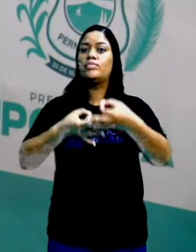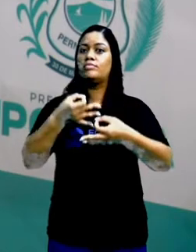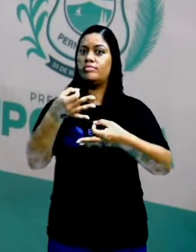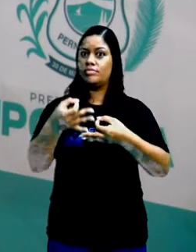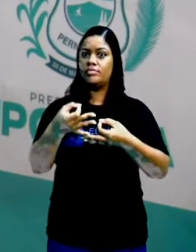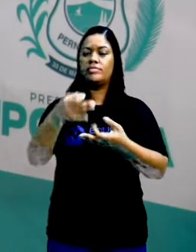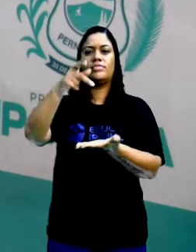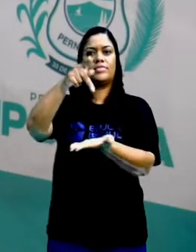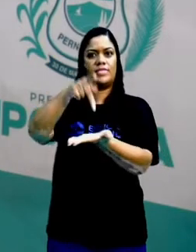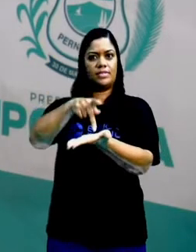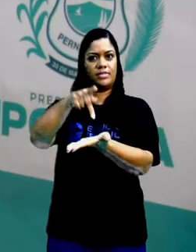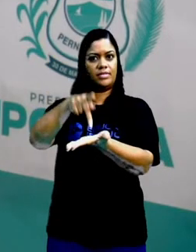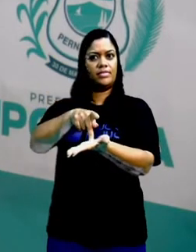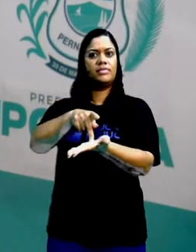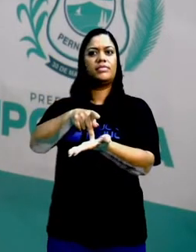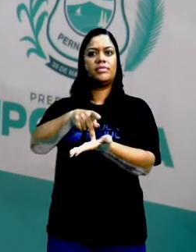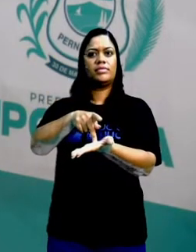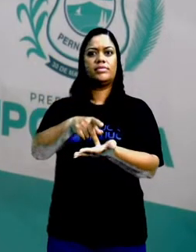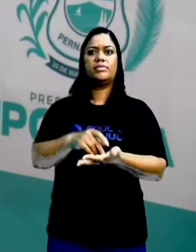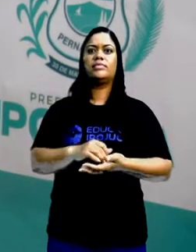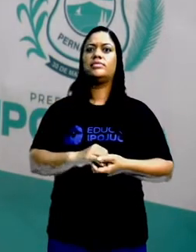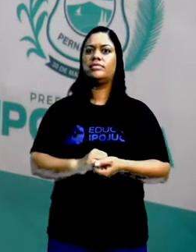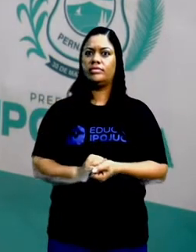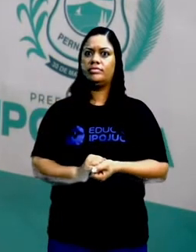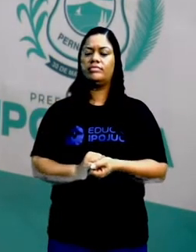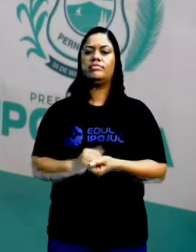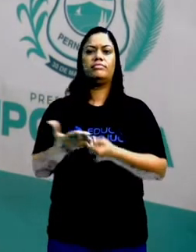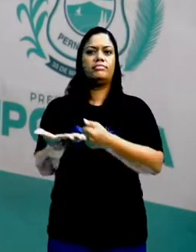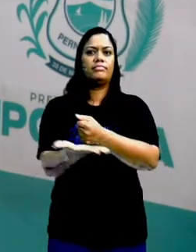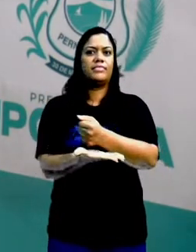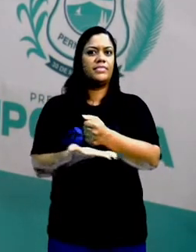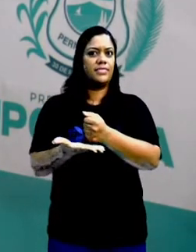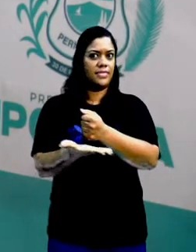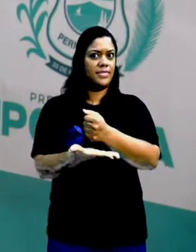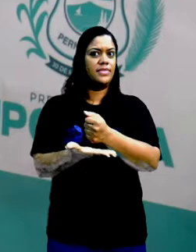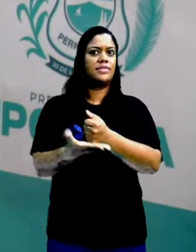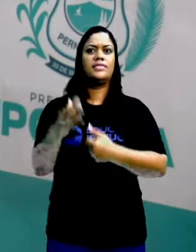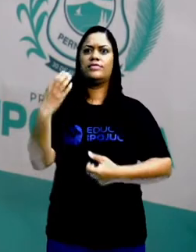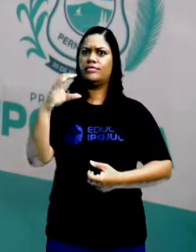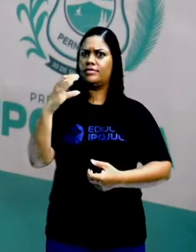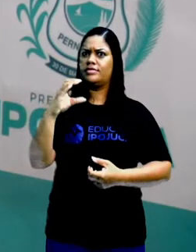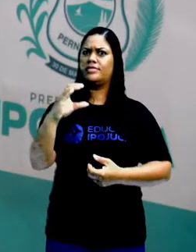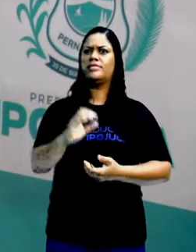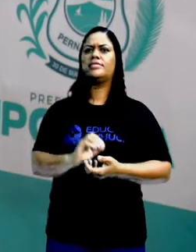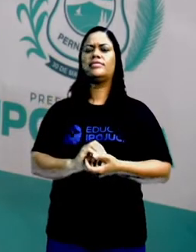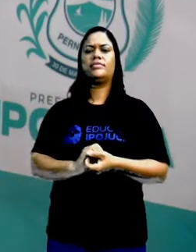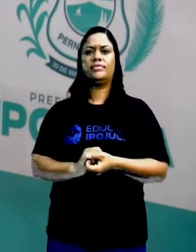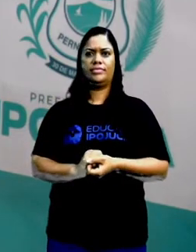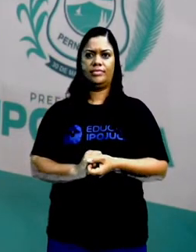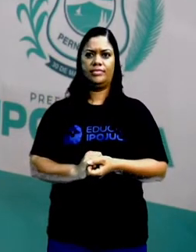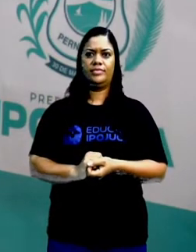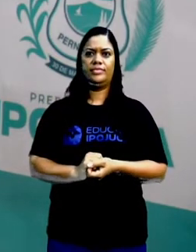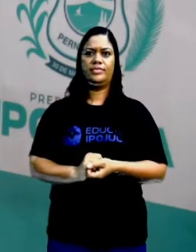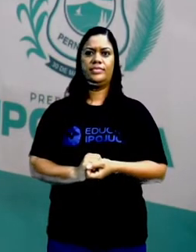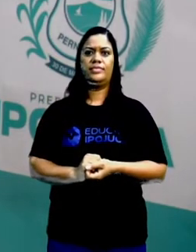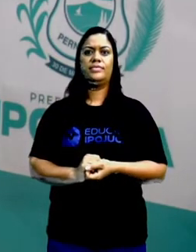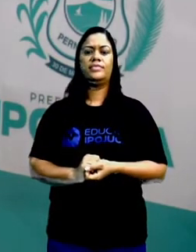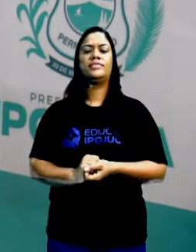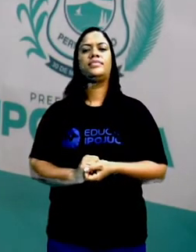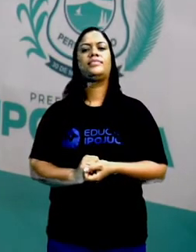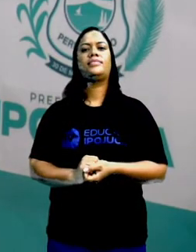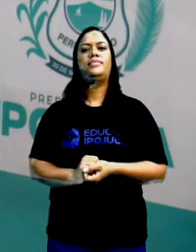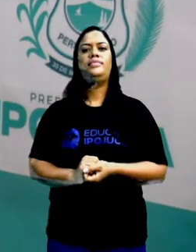tem que ser verídicos tem que ser fundamentados Ok articulista é aquele que provoca